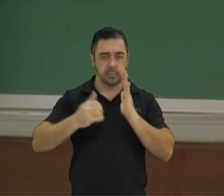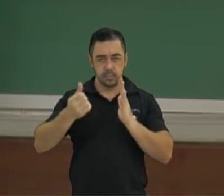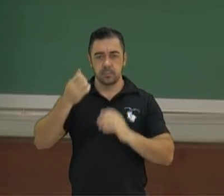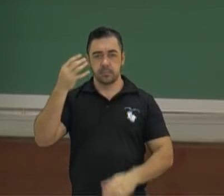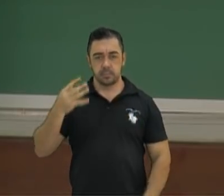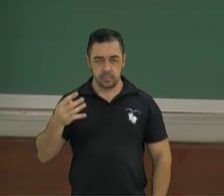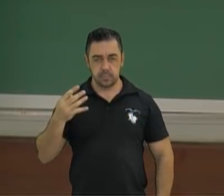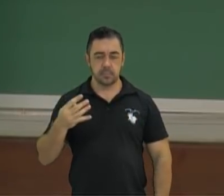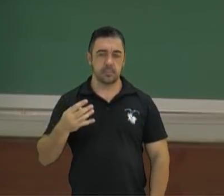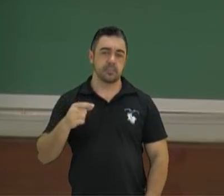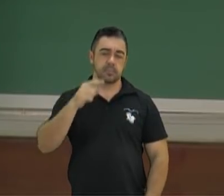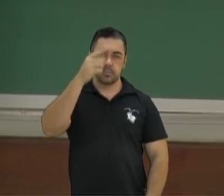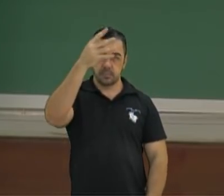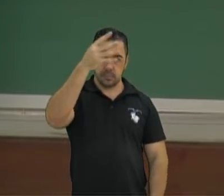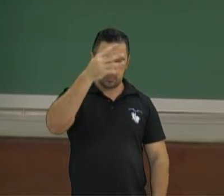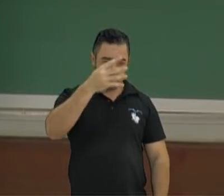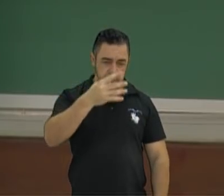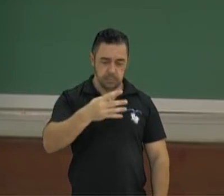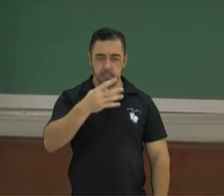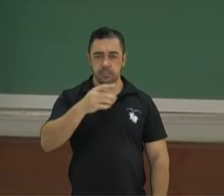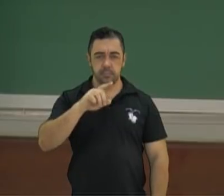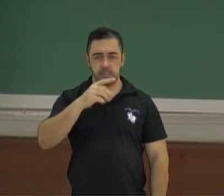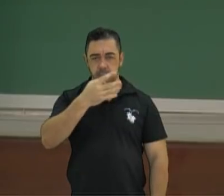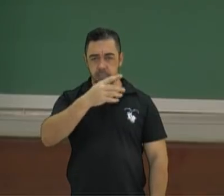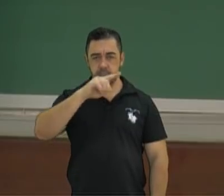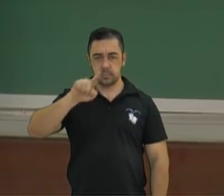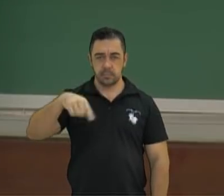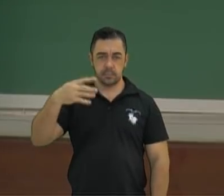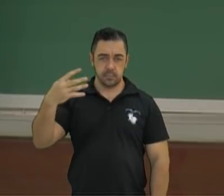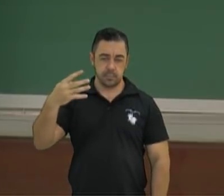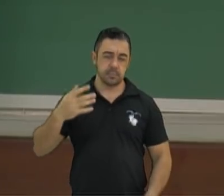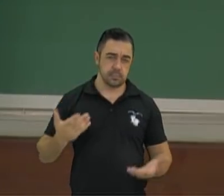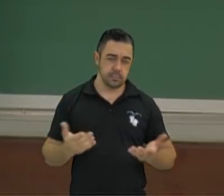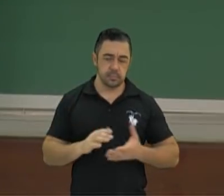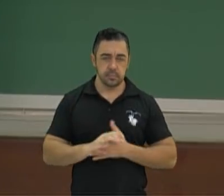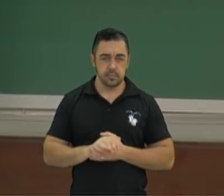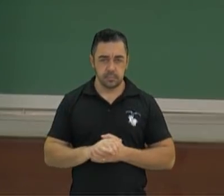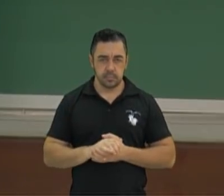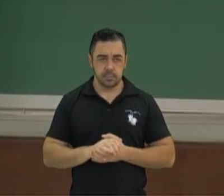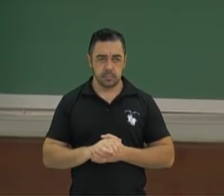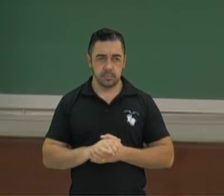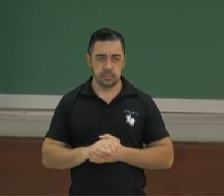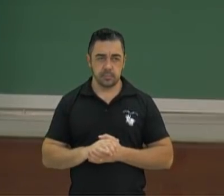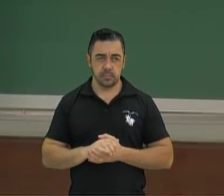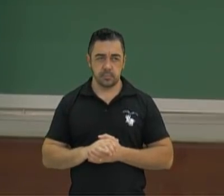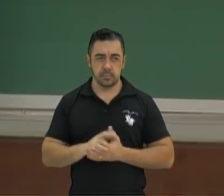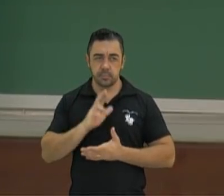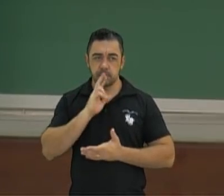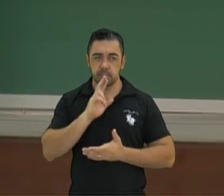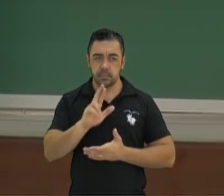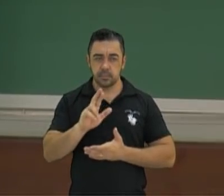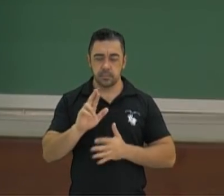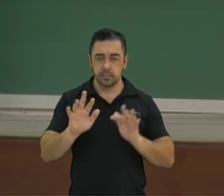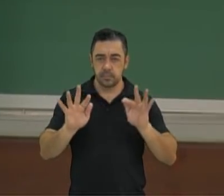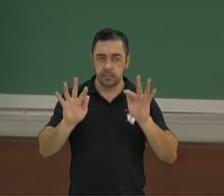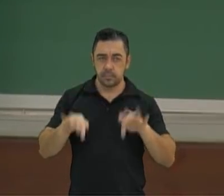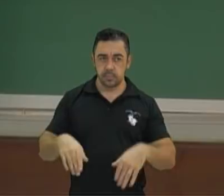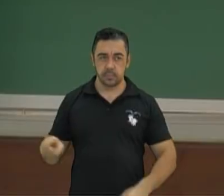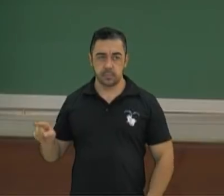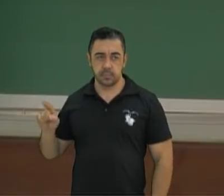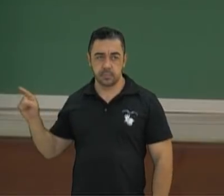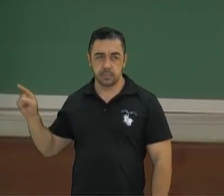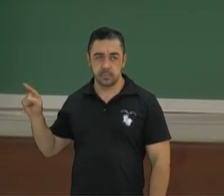6, 4. E 4, lembra que aqui agora ficou 4, 4 menos 0, 4. Então, o resultado final